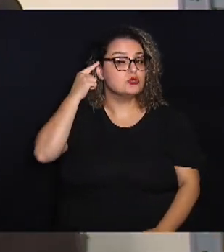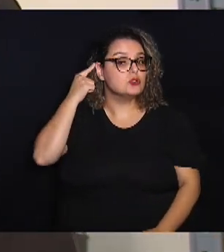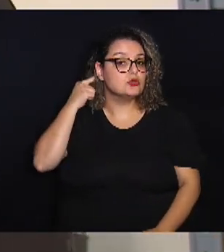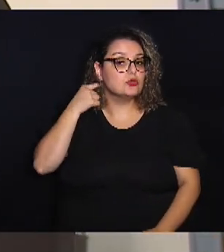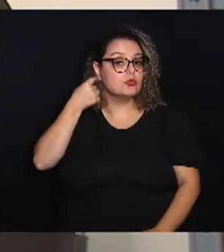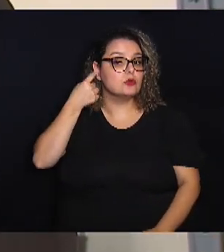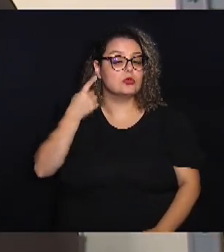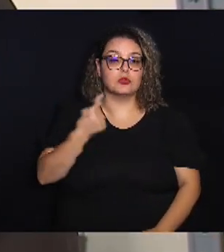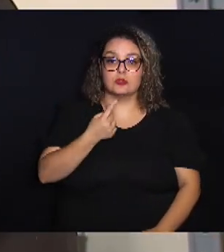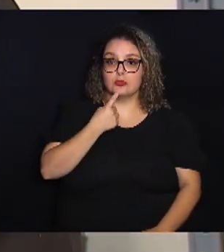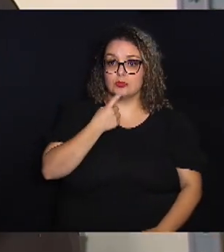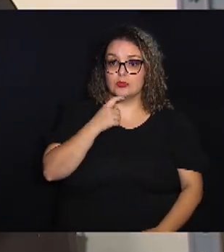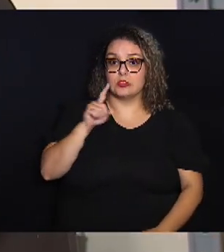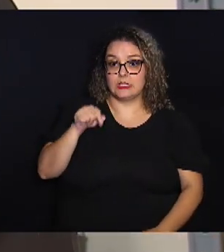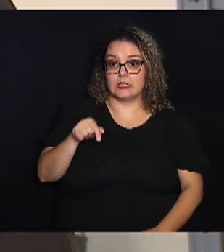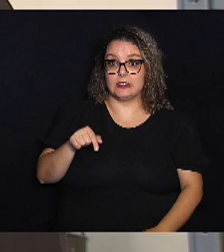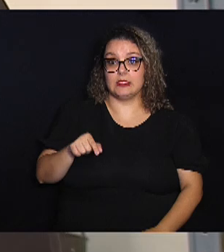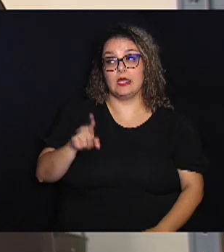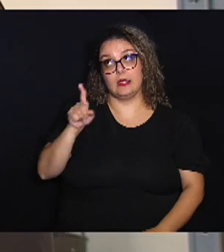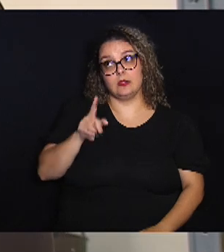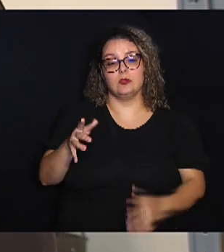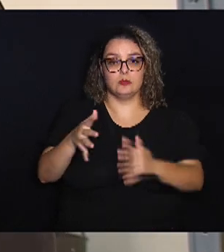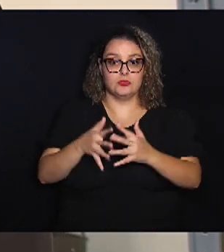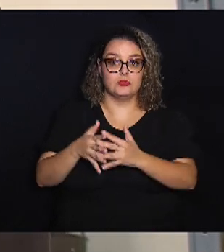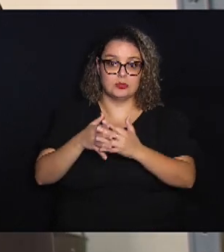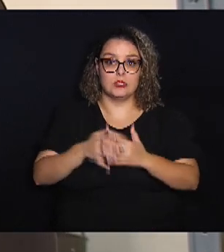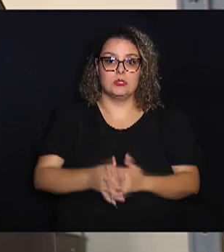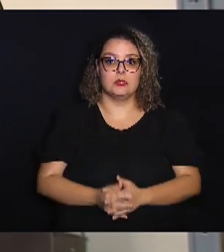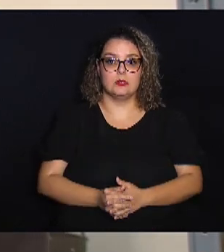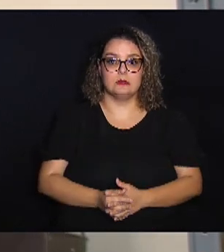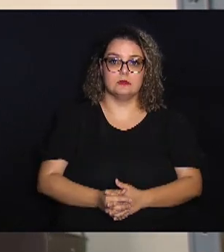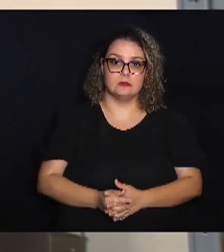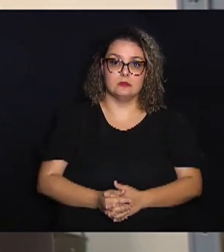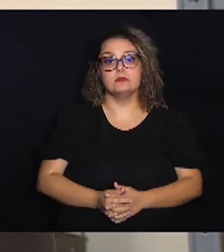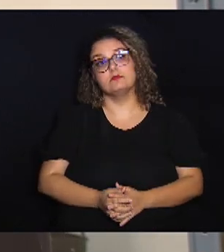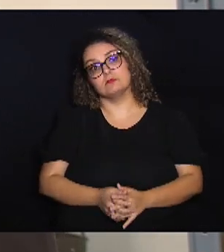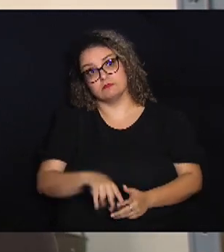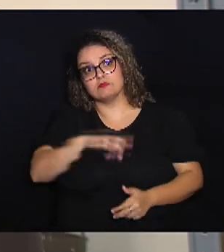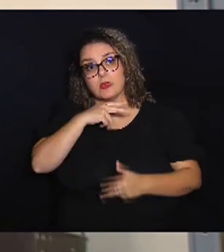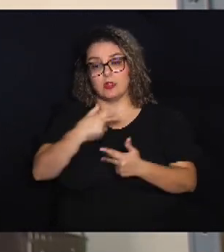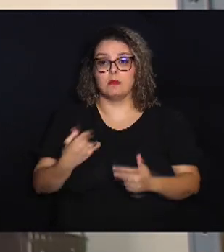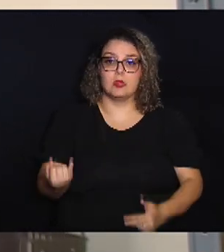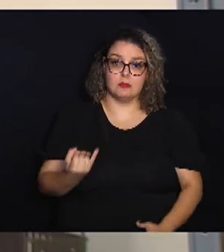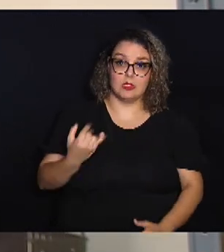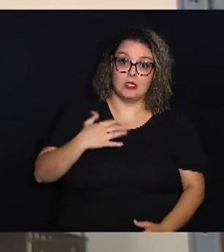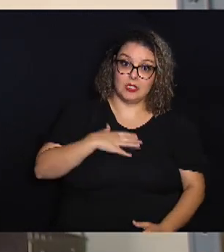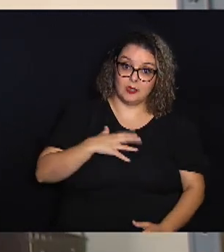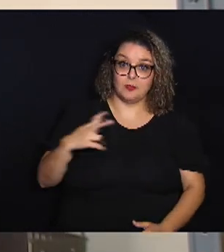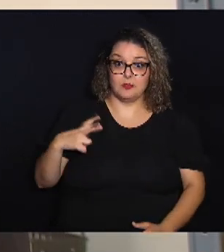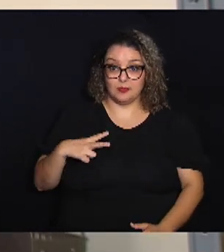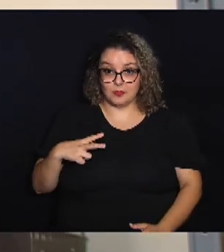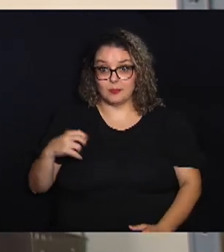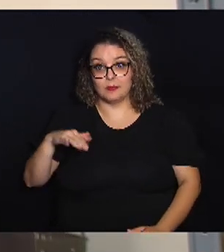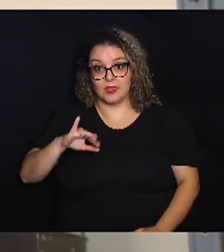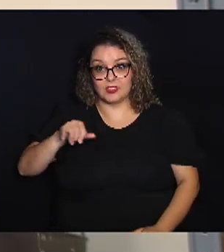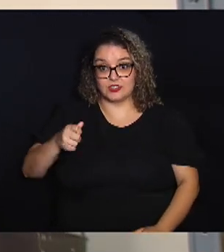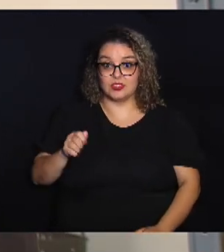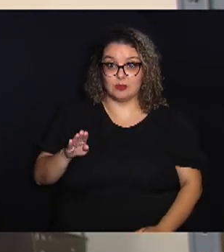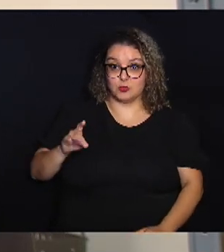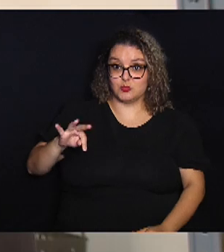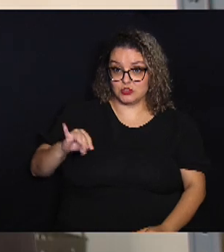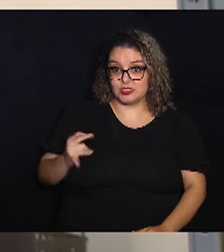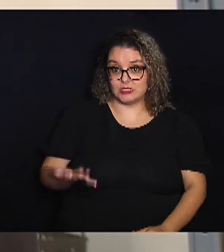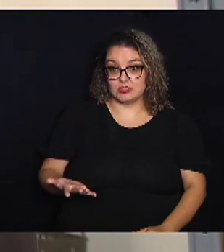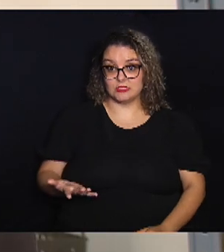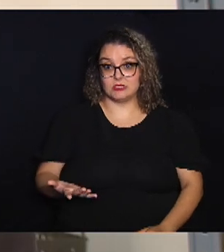a tigre d'água americana, né? São animais interessantes. Eu, particularmente, prefiro muito mais jabuti, né? Mas